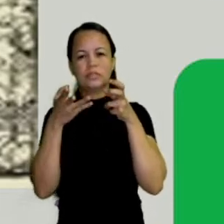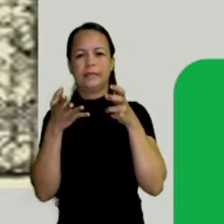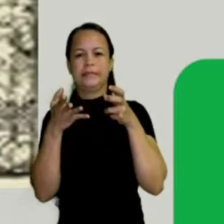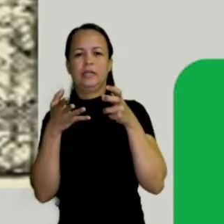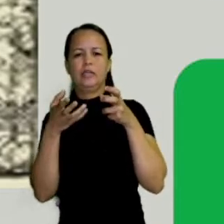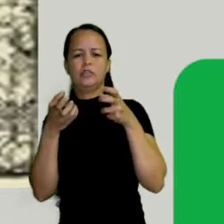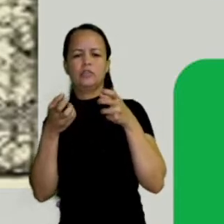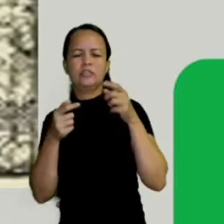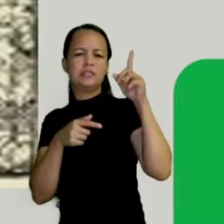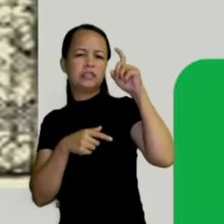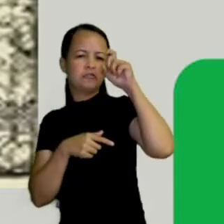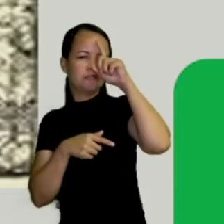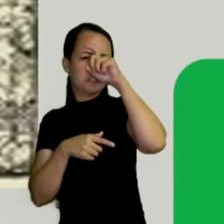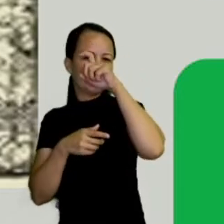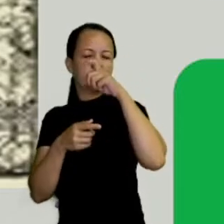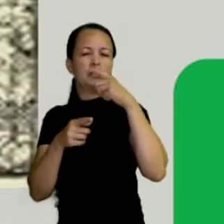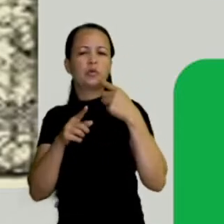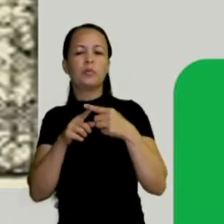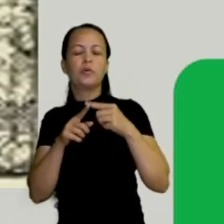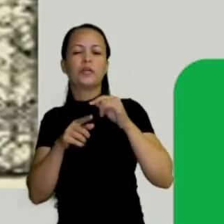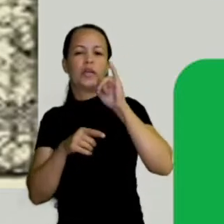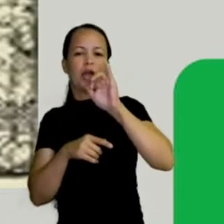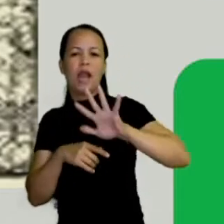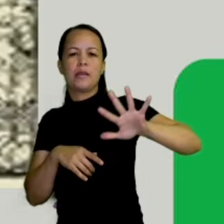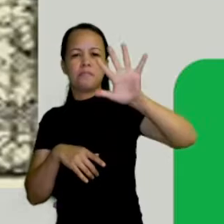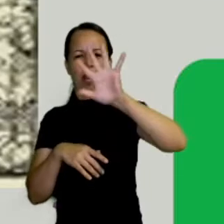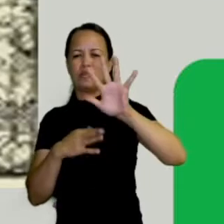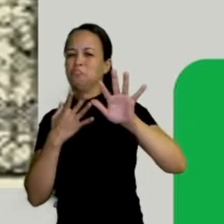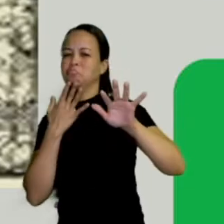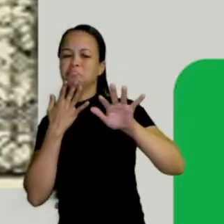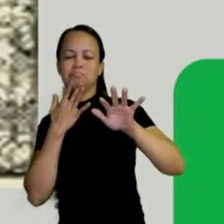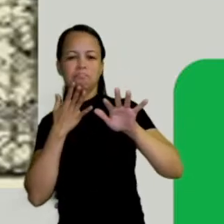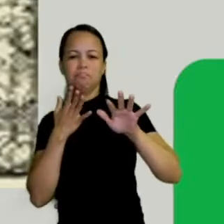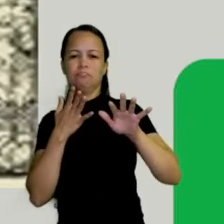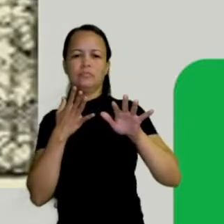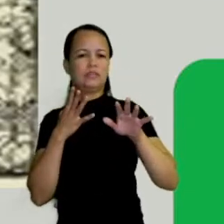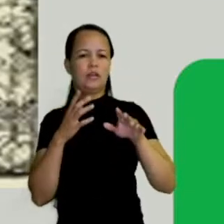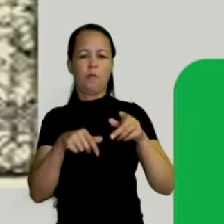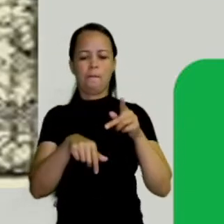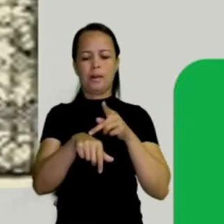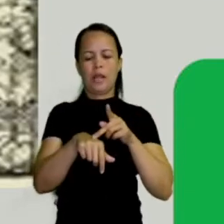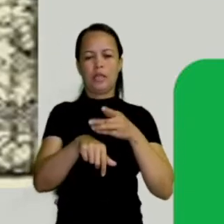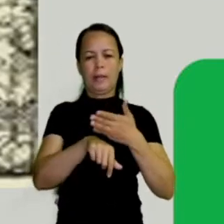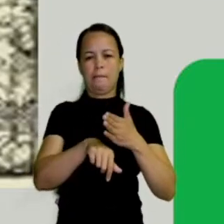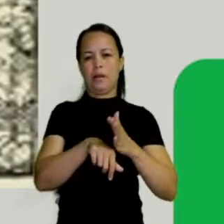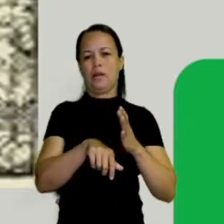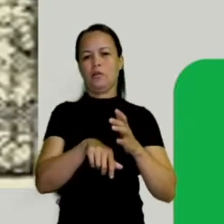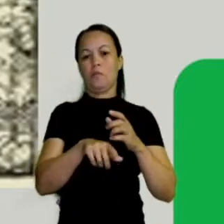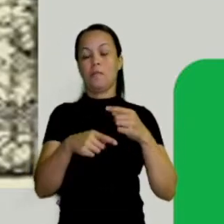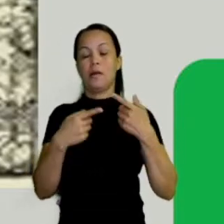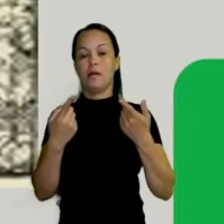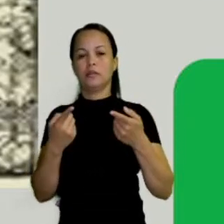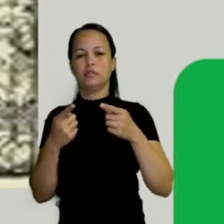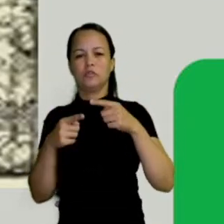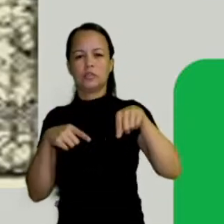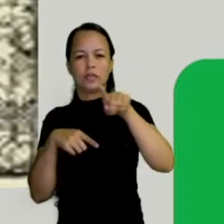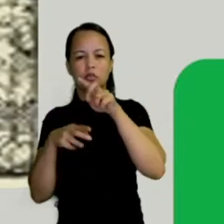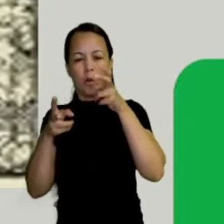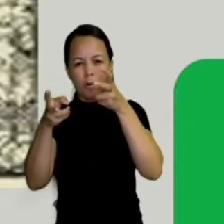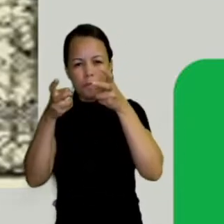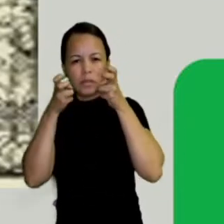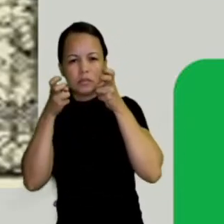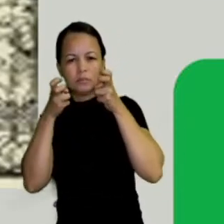difíceis pela questão da imagem, que ela não é colorida. Mas se a gente tiver um cuidado prévio em analisar, a gente consegue